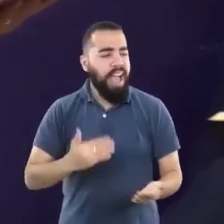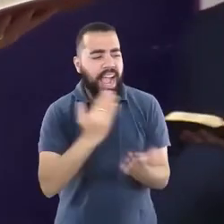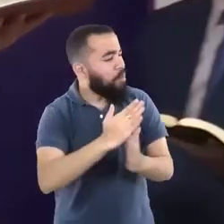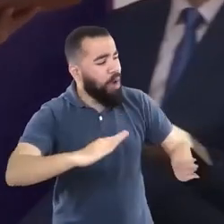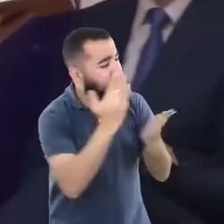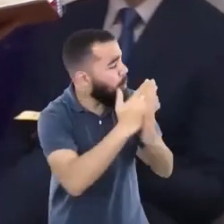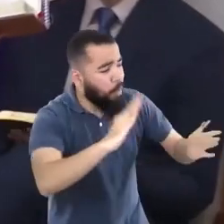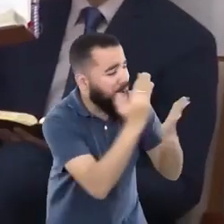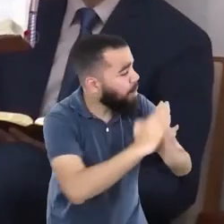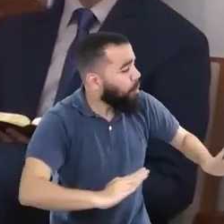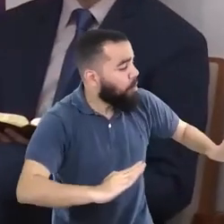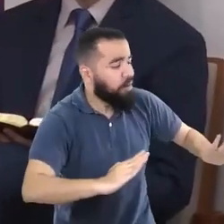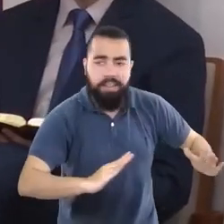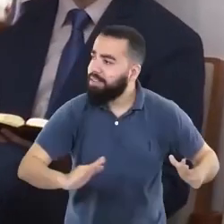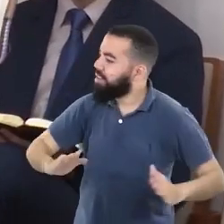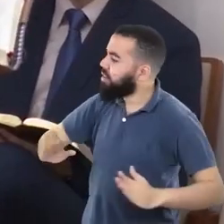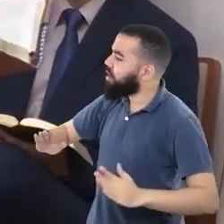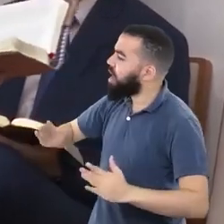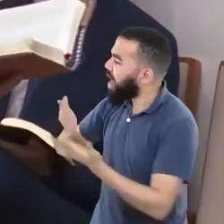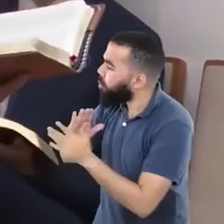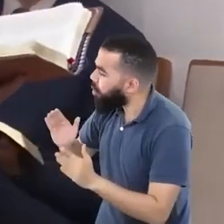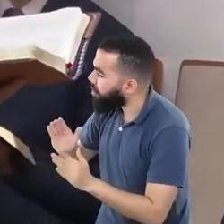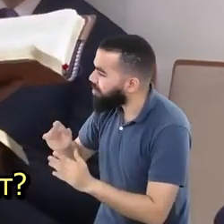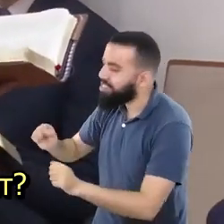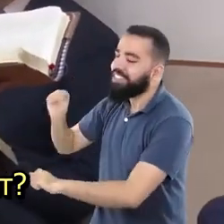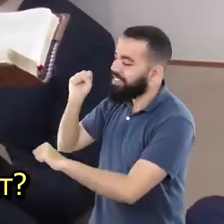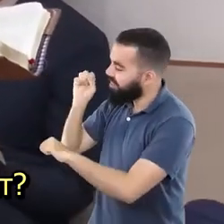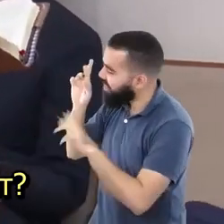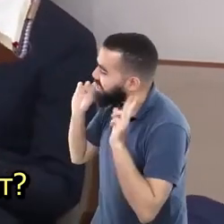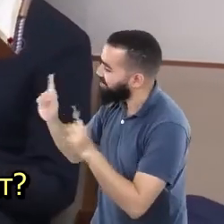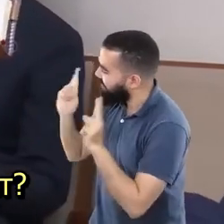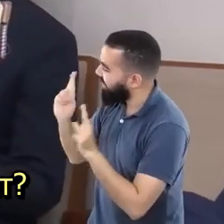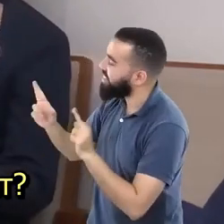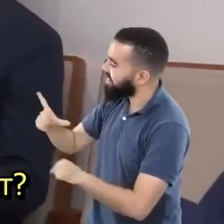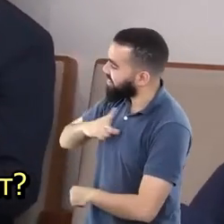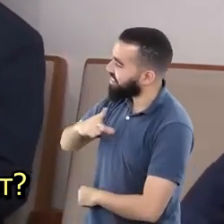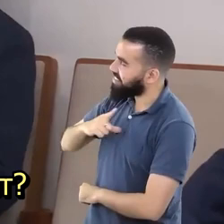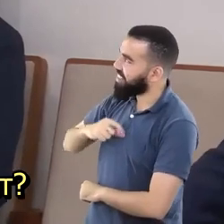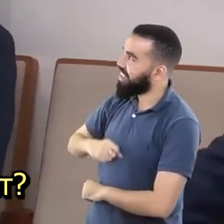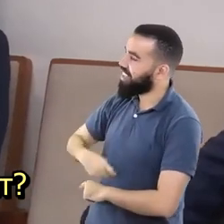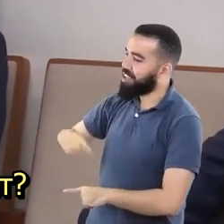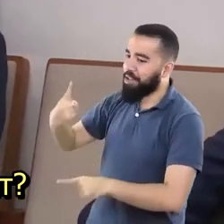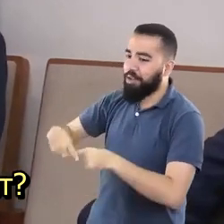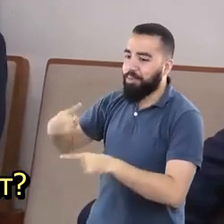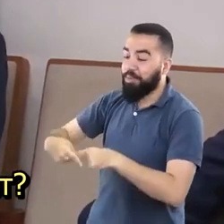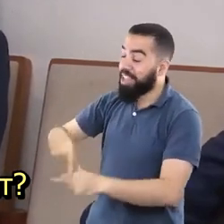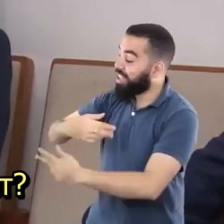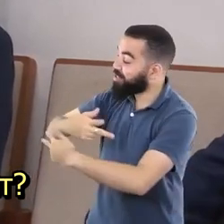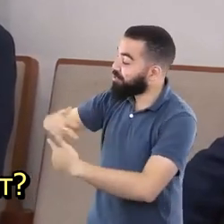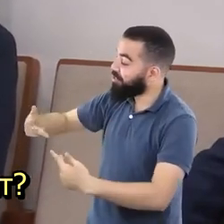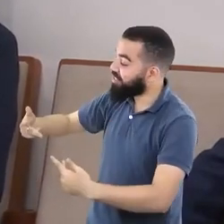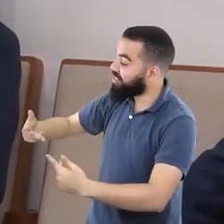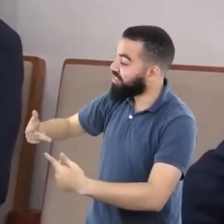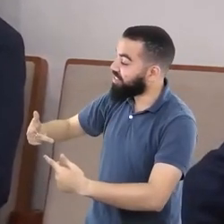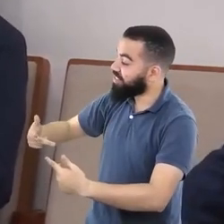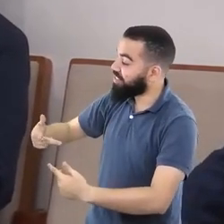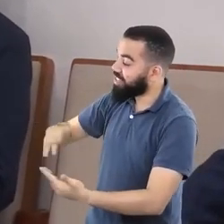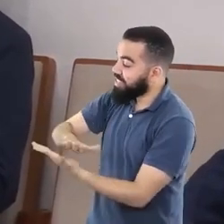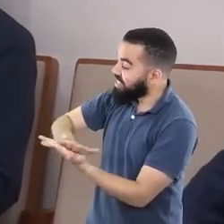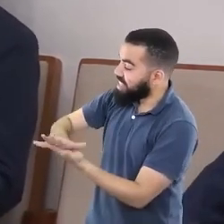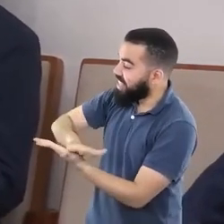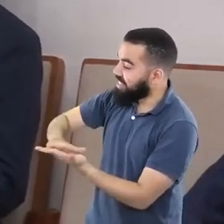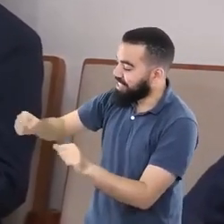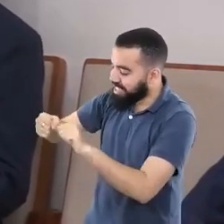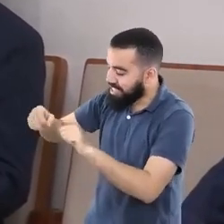Falei: acabou, filha. Então tem esperança? Você não leu na Bíblia lá que Deus chama a existência as coisas que não existem? Ele pode